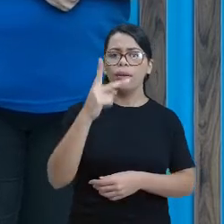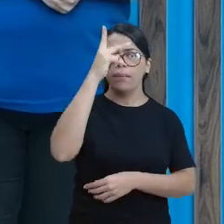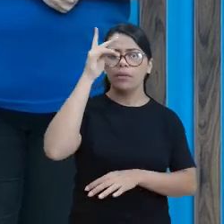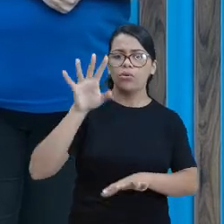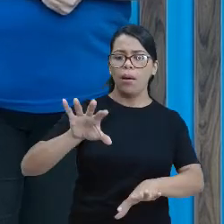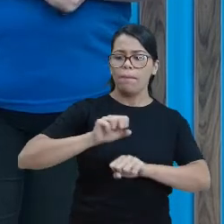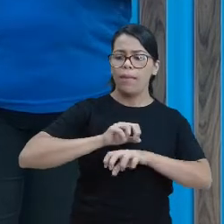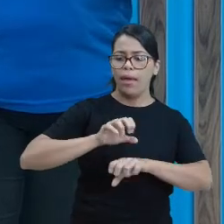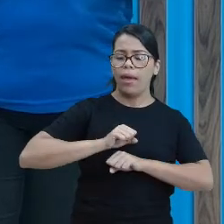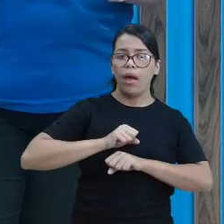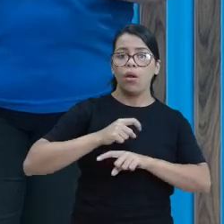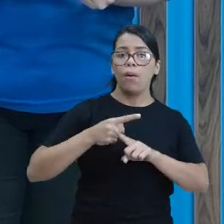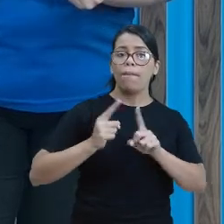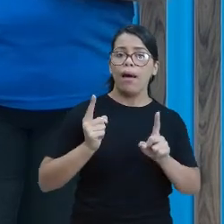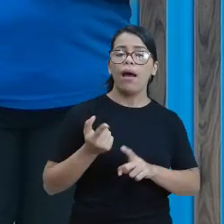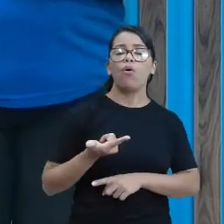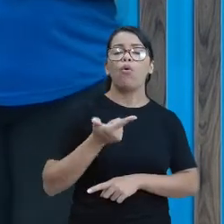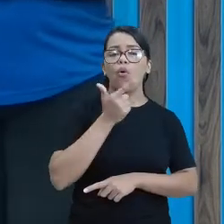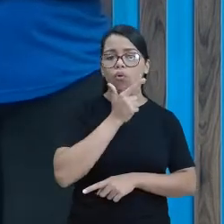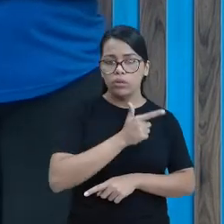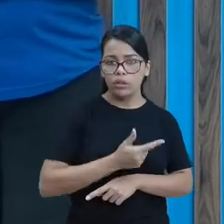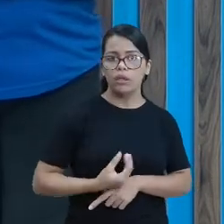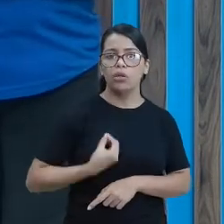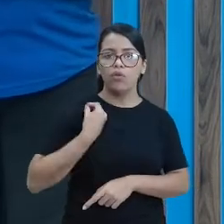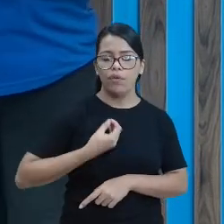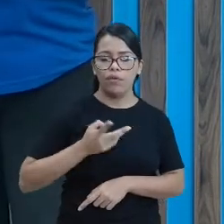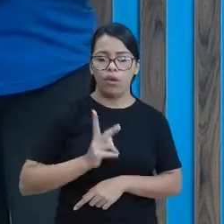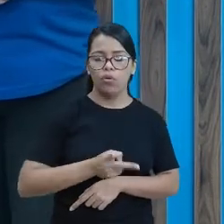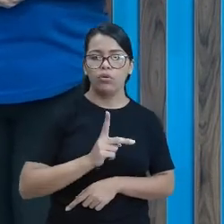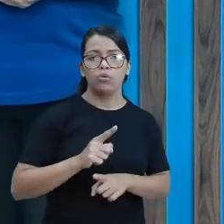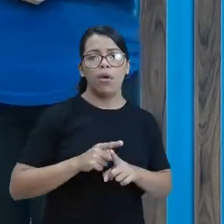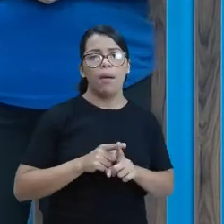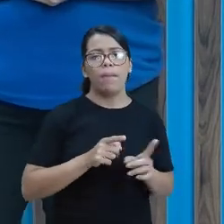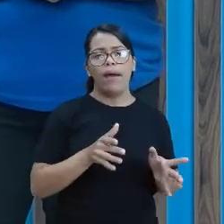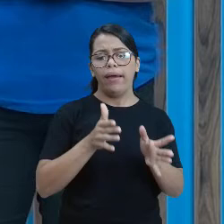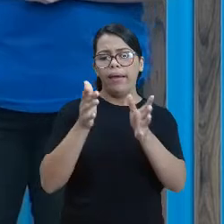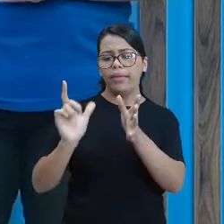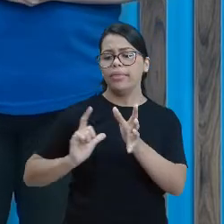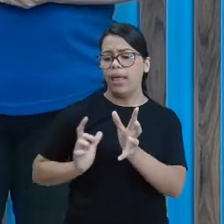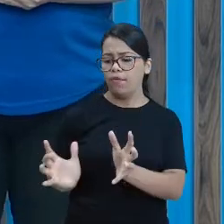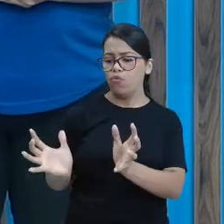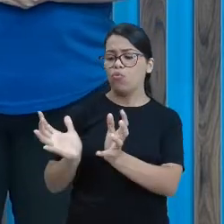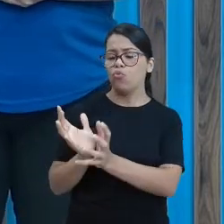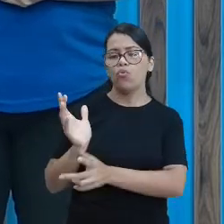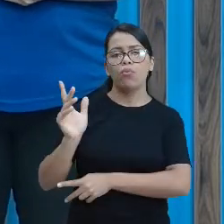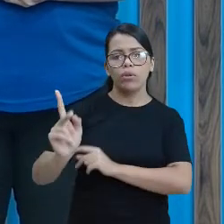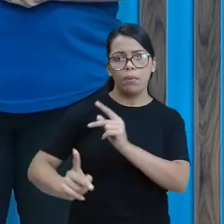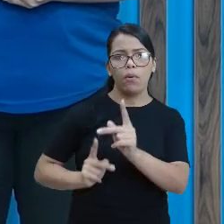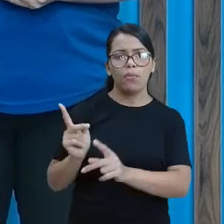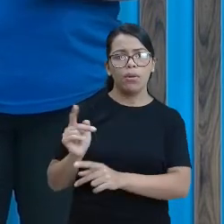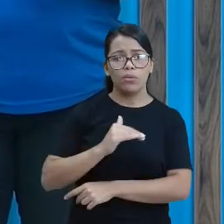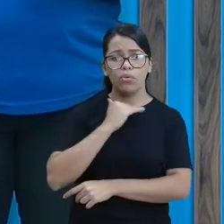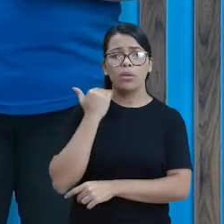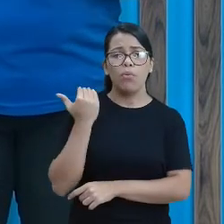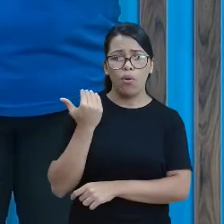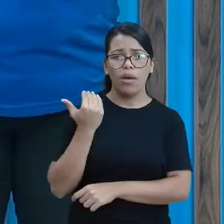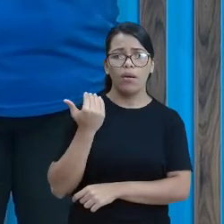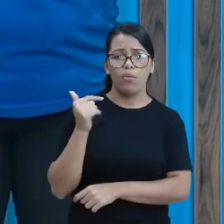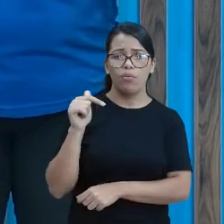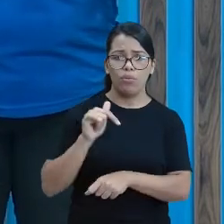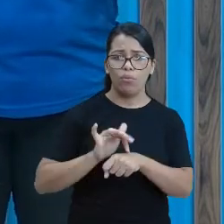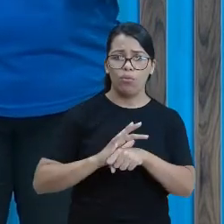conseguiram sobreviver. E, infelizmente, parte da população morreu, né, por conta desse vírus. Então, ó, gente, isso aí é